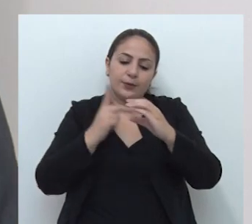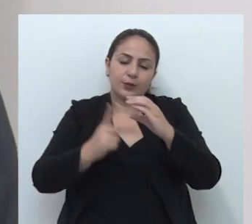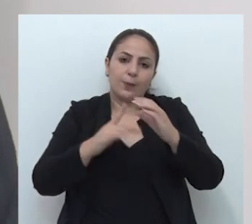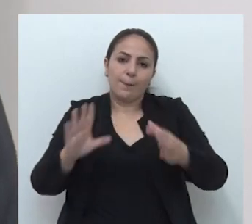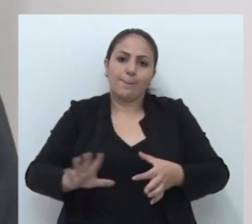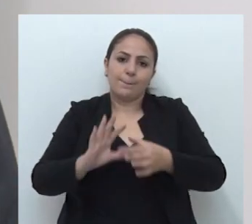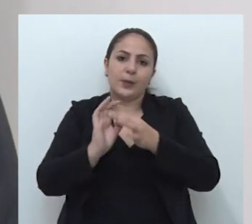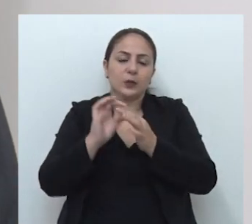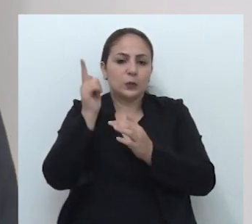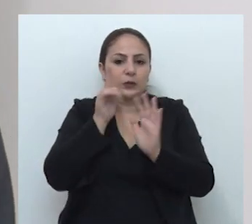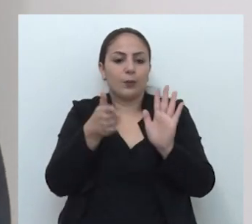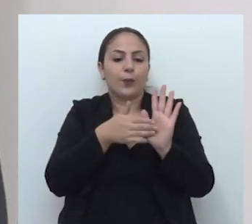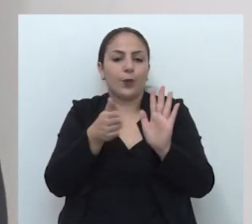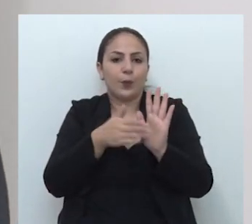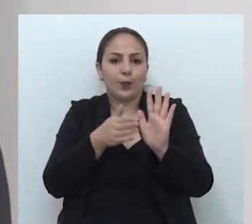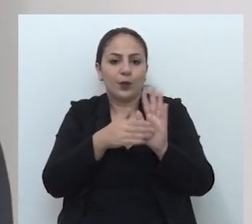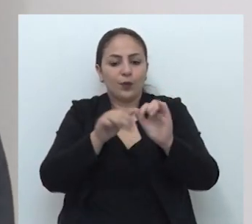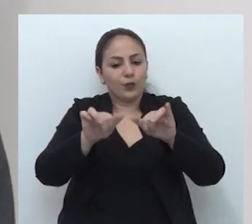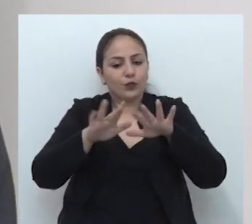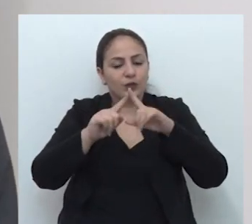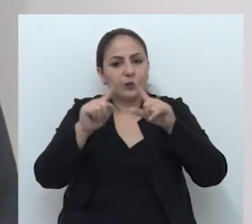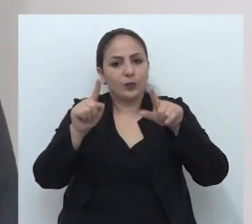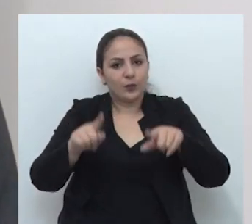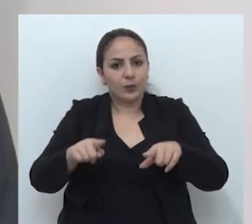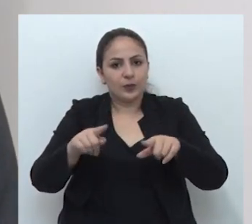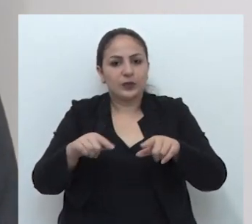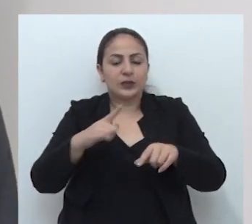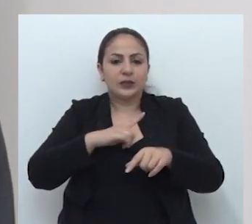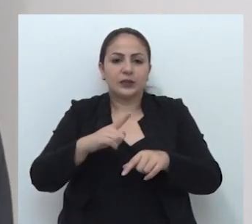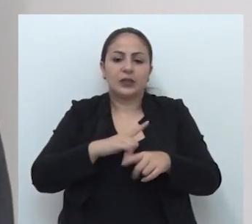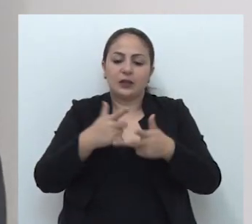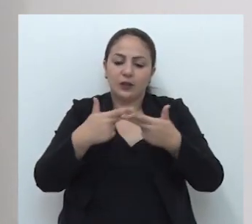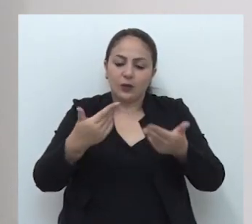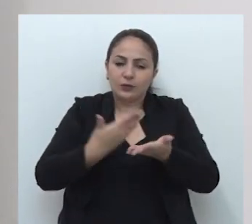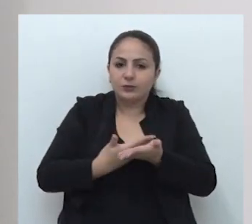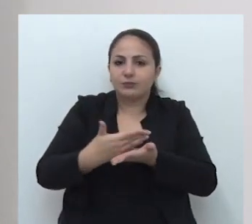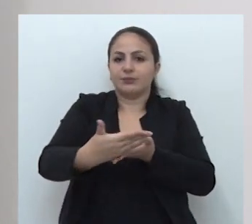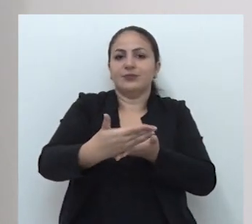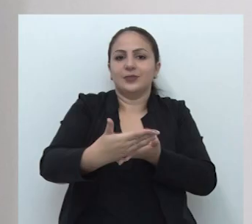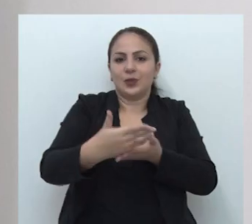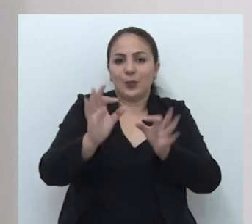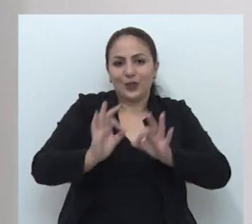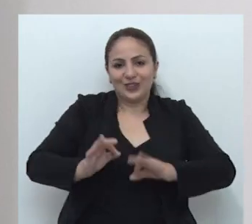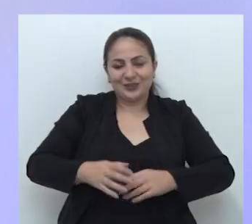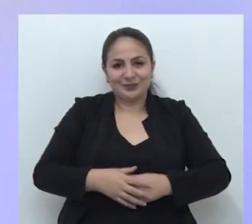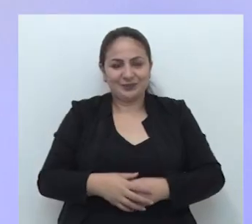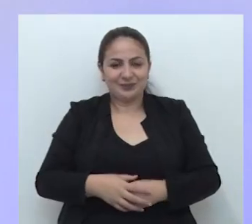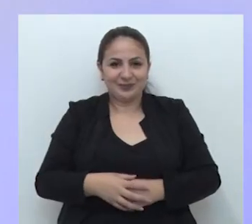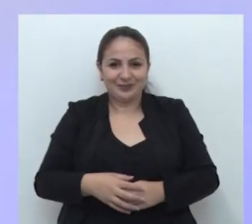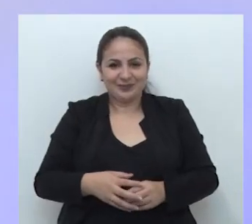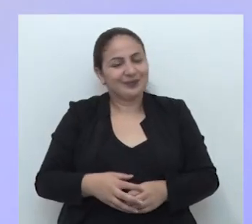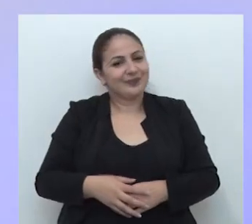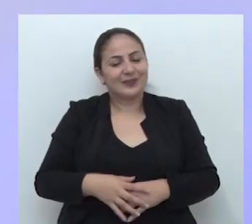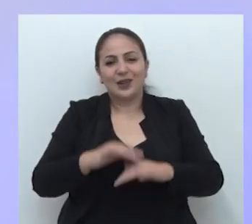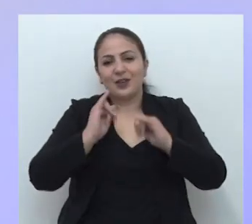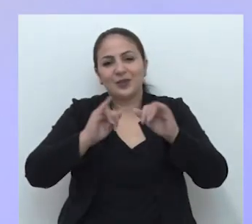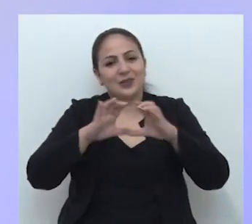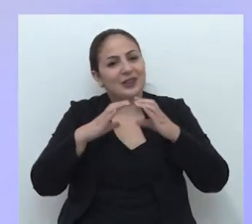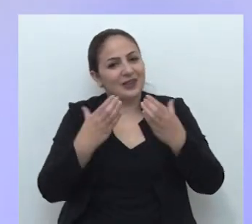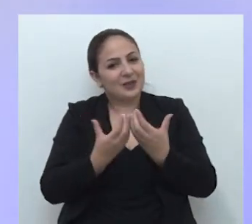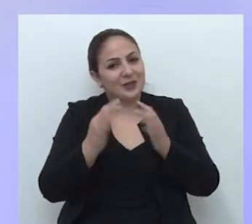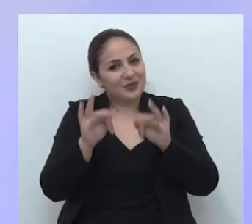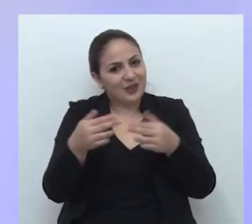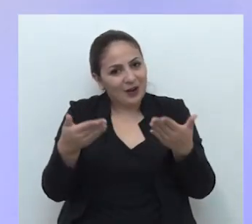esse parceiro que vai proporcionar essa audiência pública e dar esse pontapé inicial nesse projeto. E o Jornal da